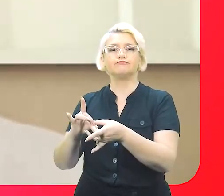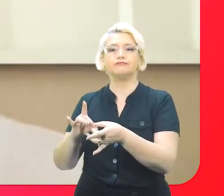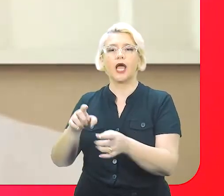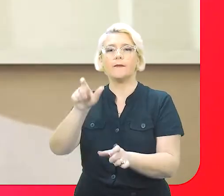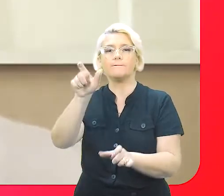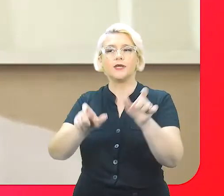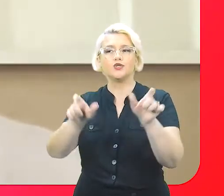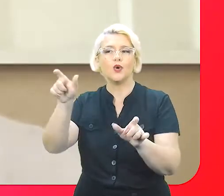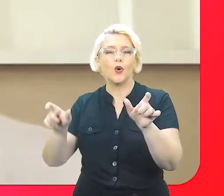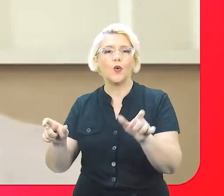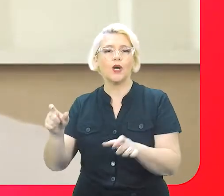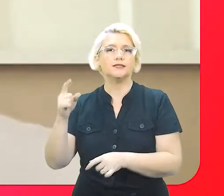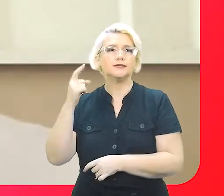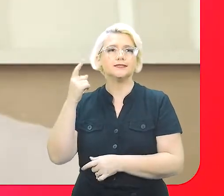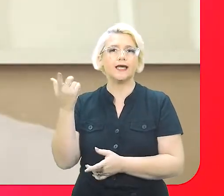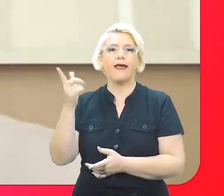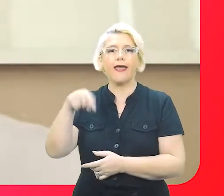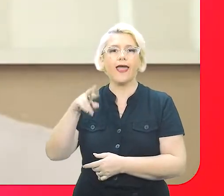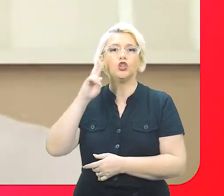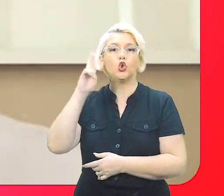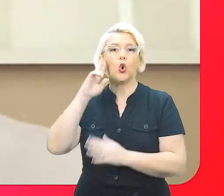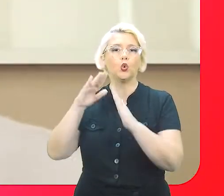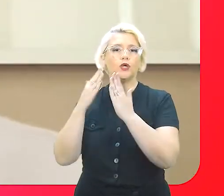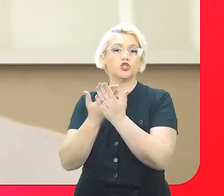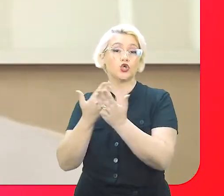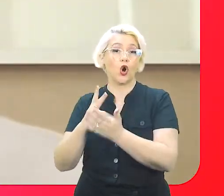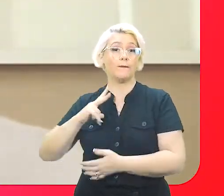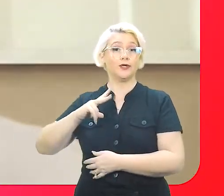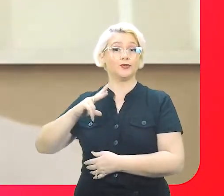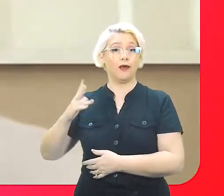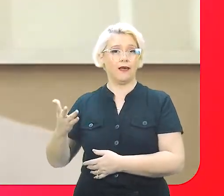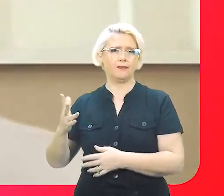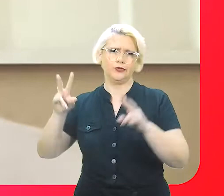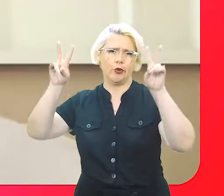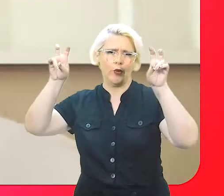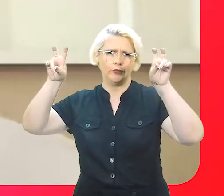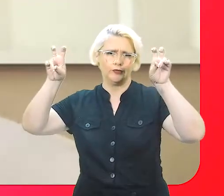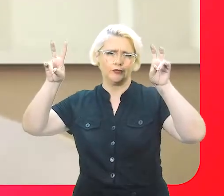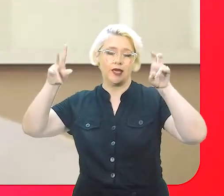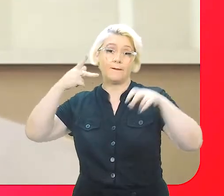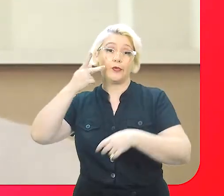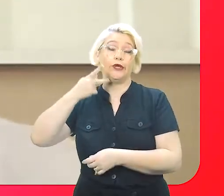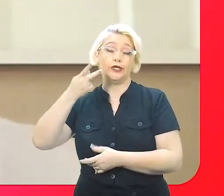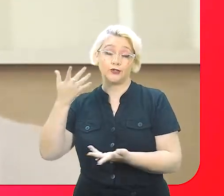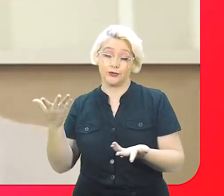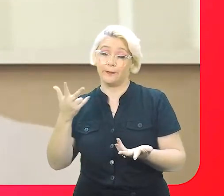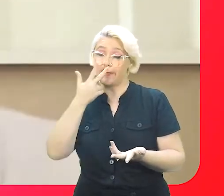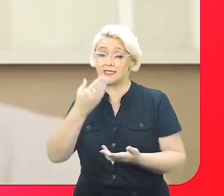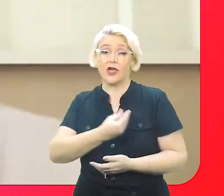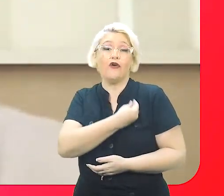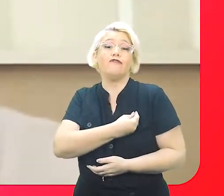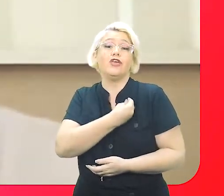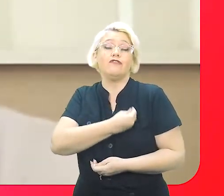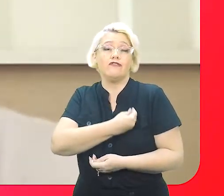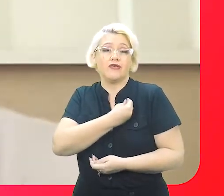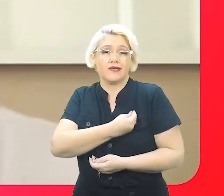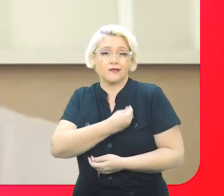àqueles que são donos de instituições, donos, entre aspas, políticos, que vivem